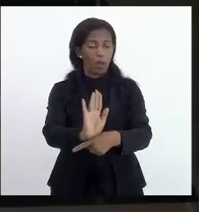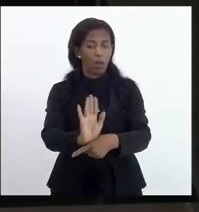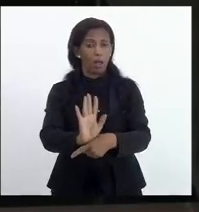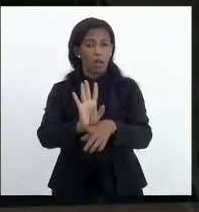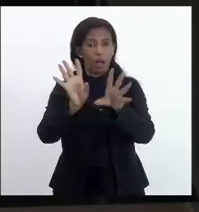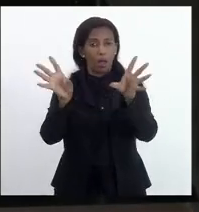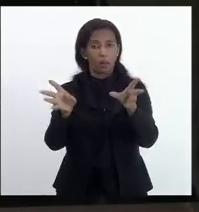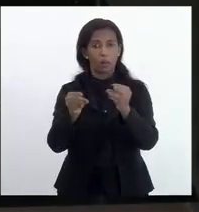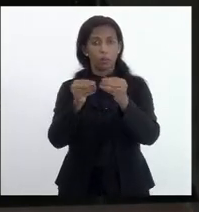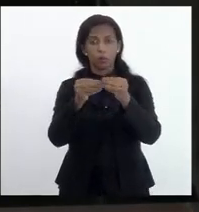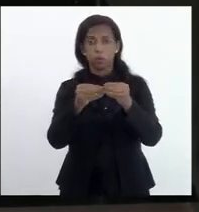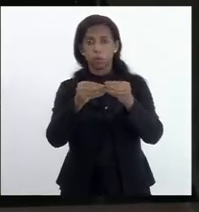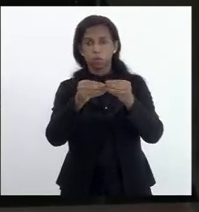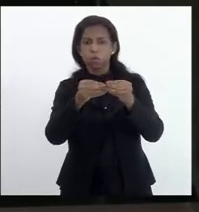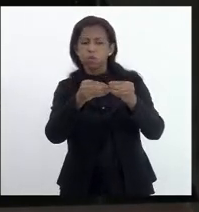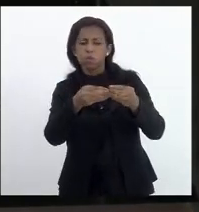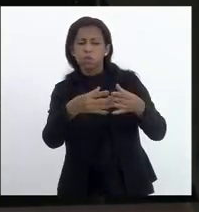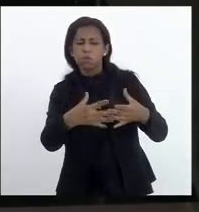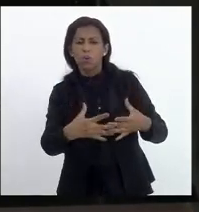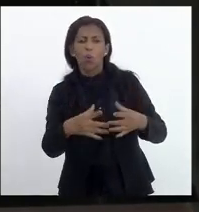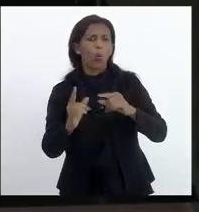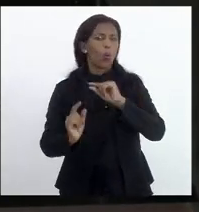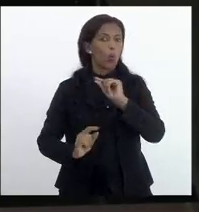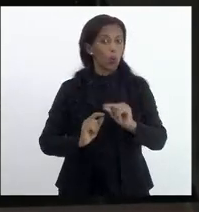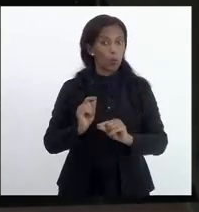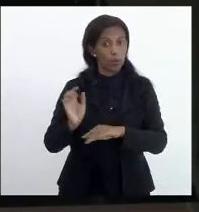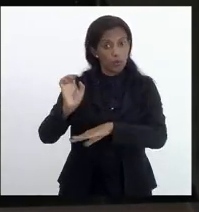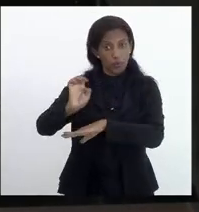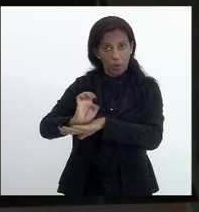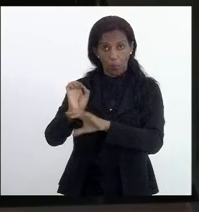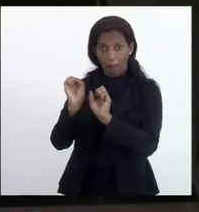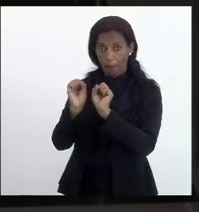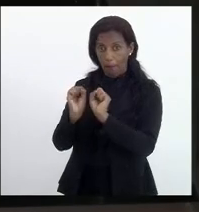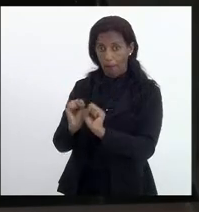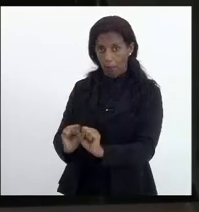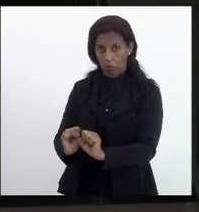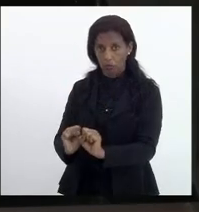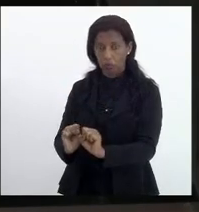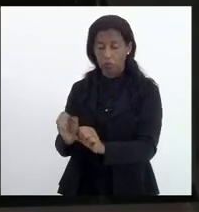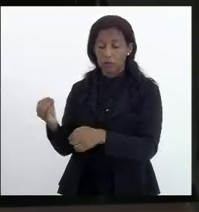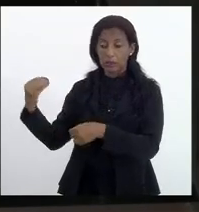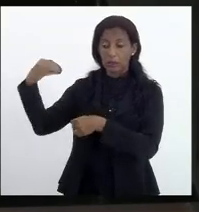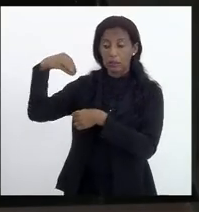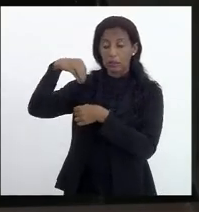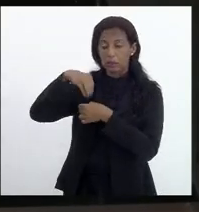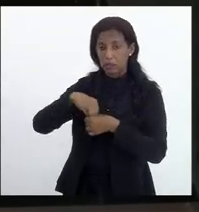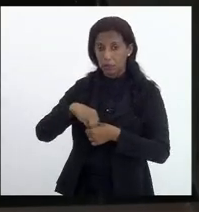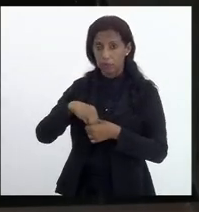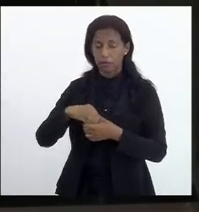definição do que o Estado pode fazer dentro